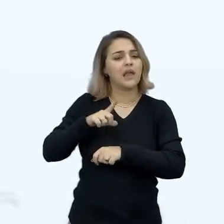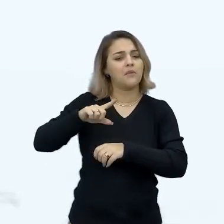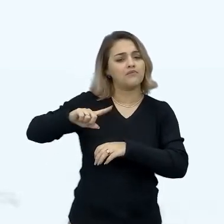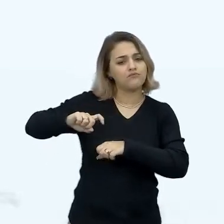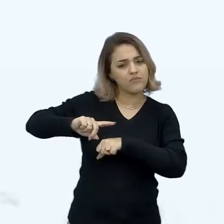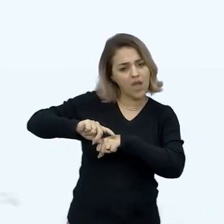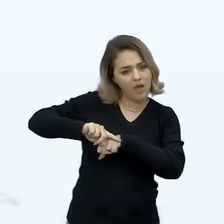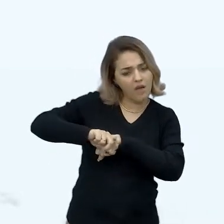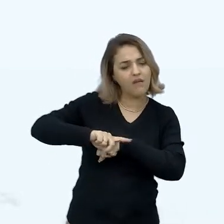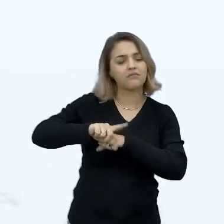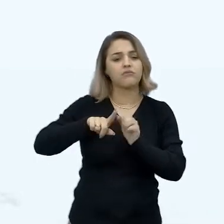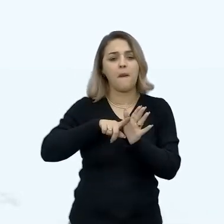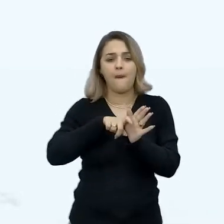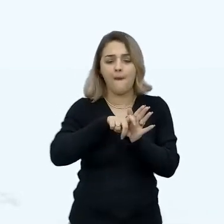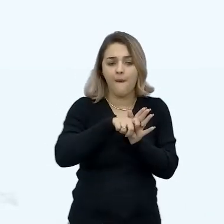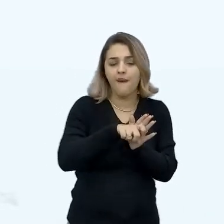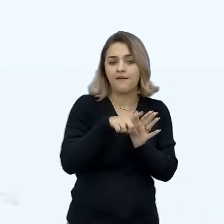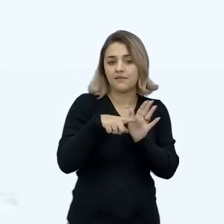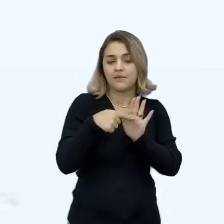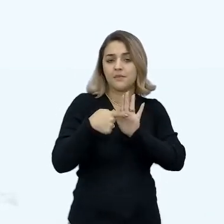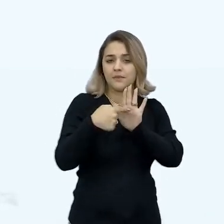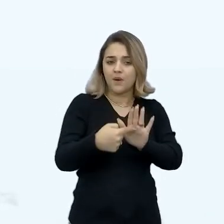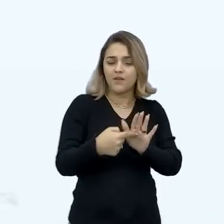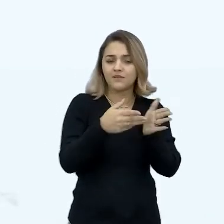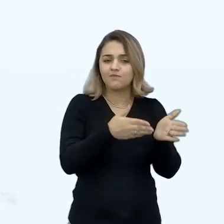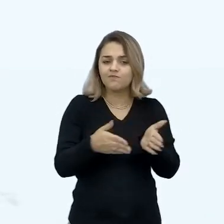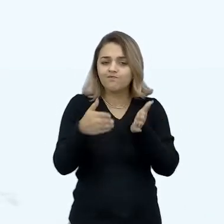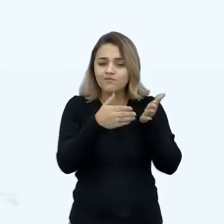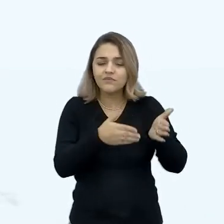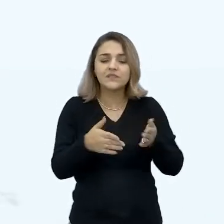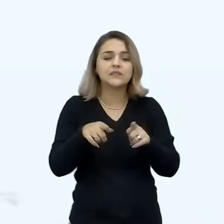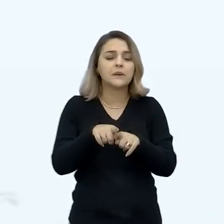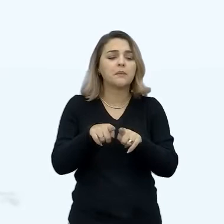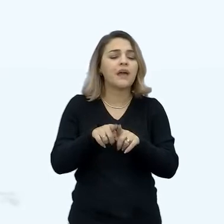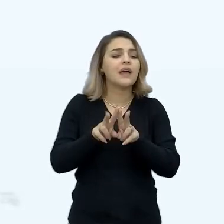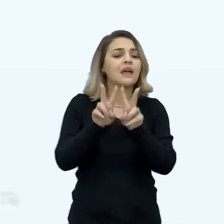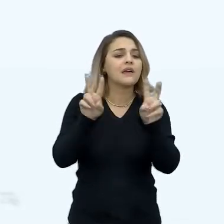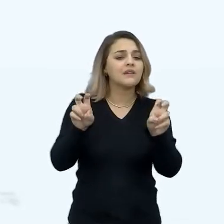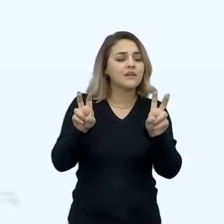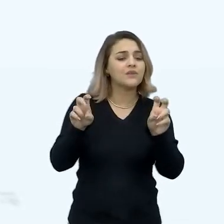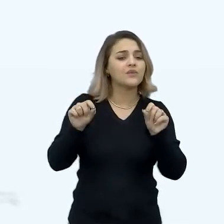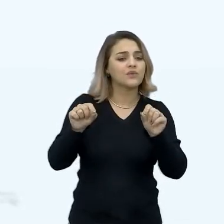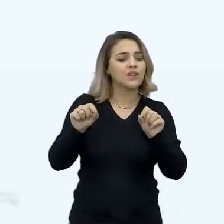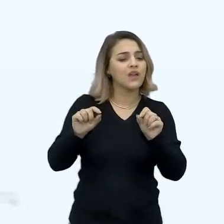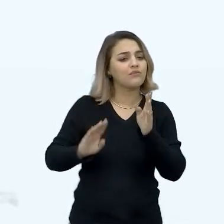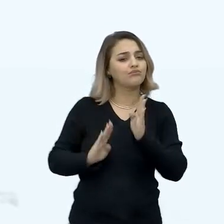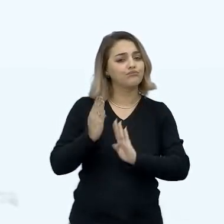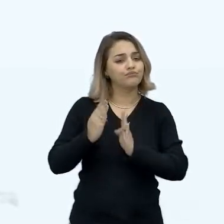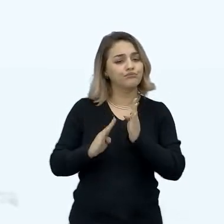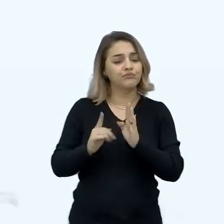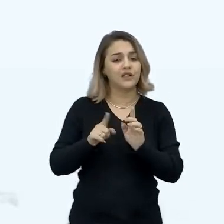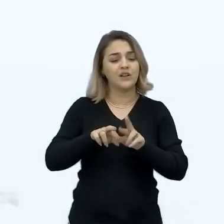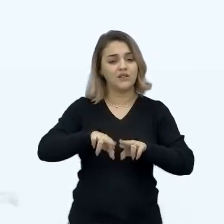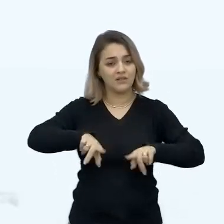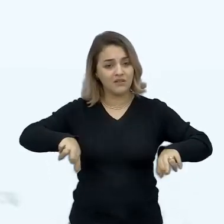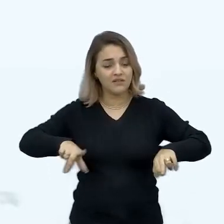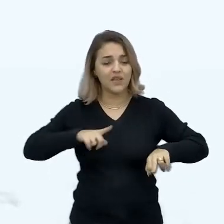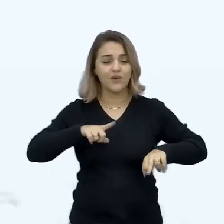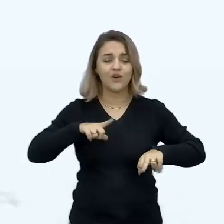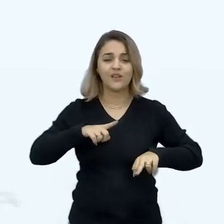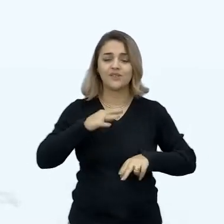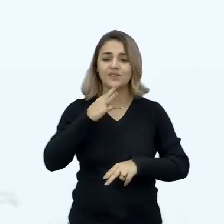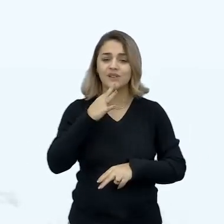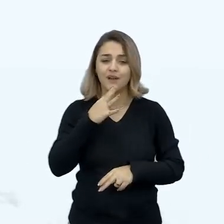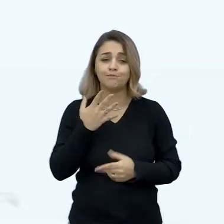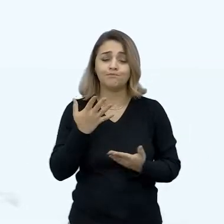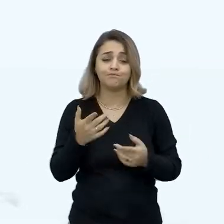bactérias, isso reflete na produção, né? E também tem uma questão sobre a própria biodiversidade do solo em si, como um